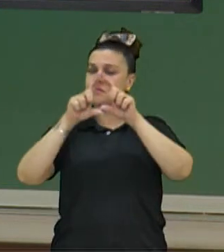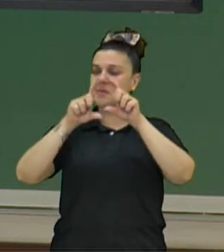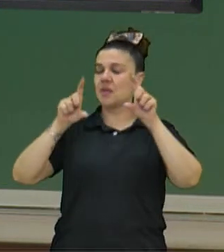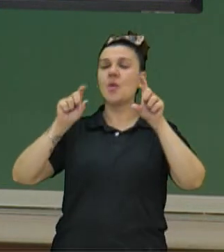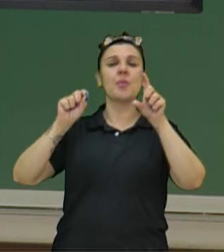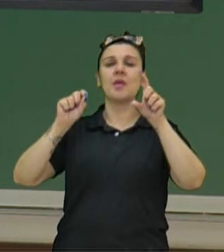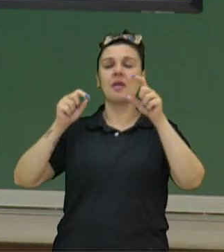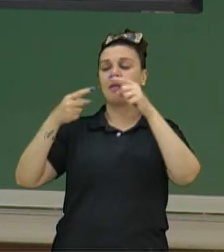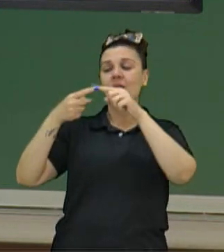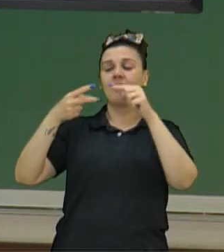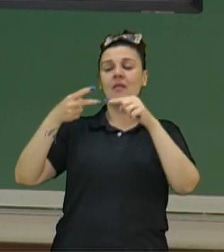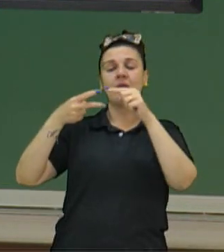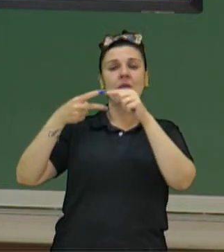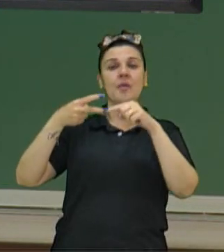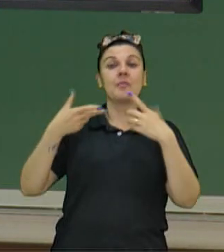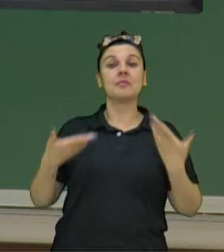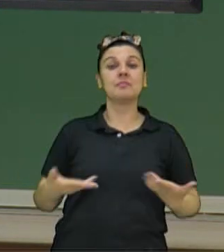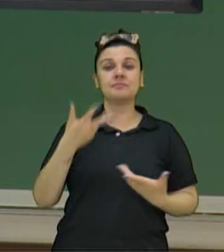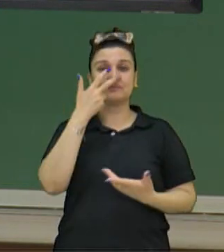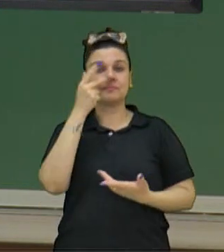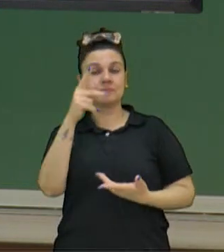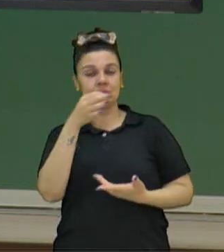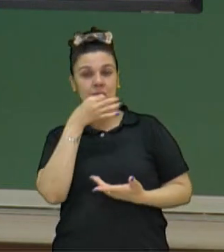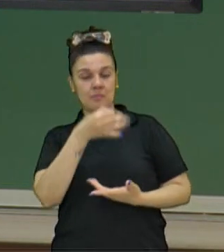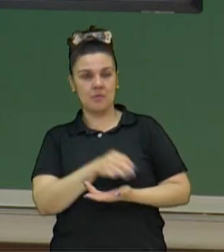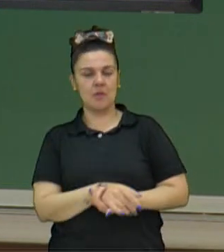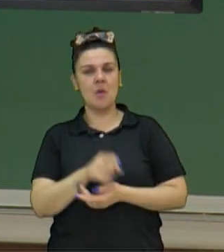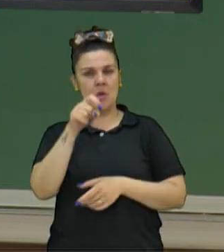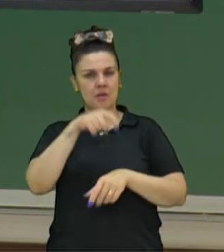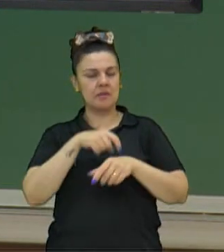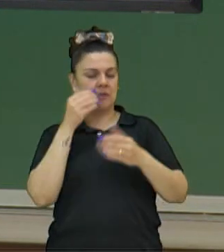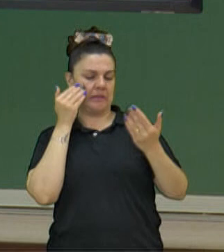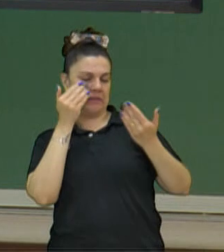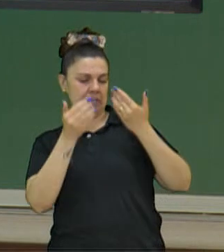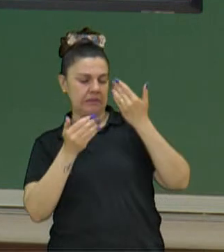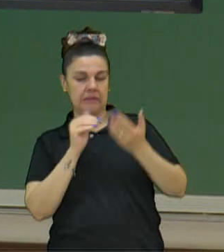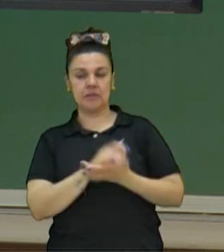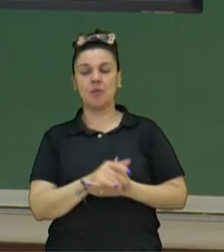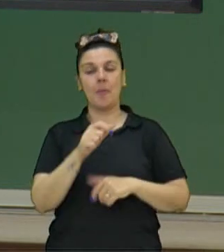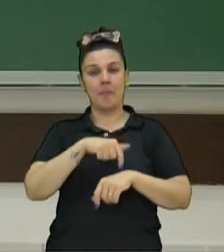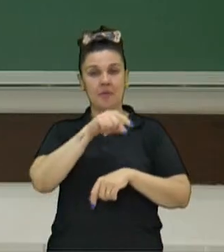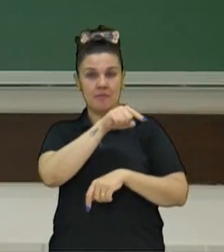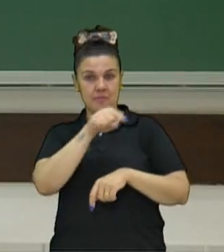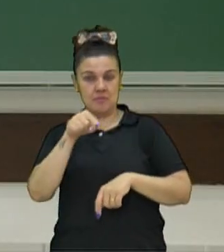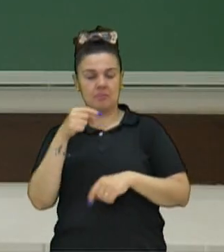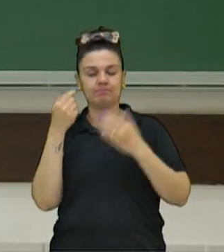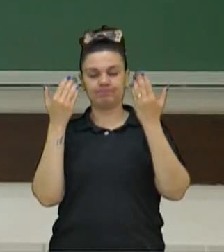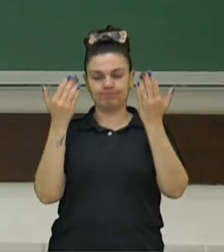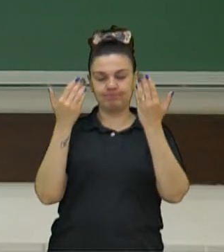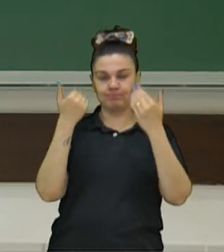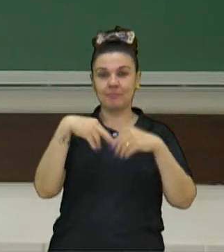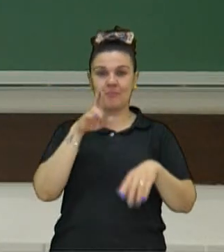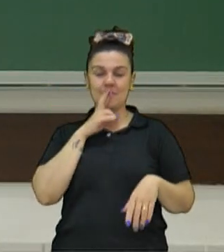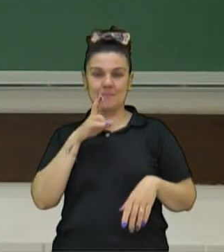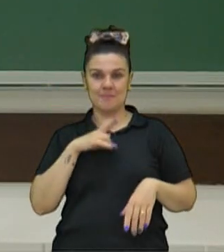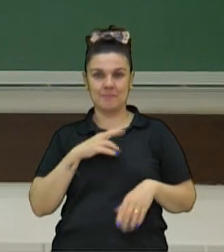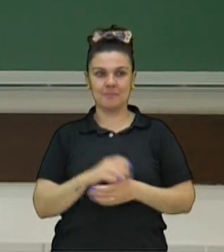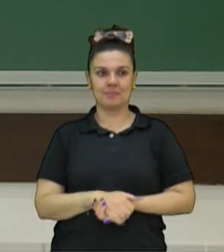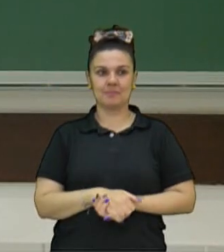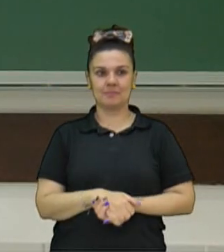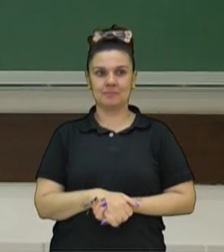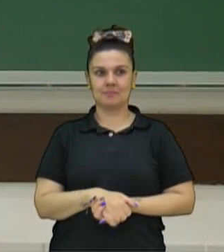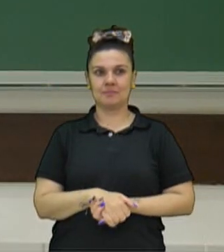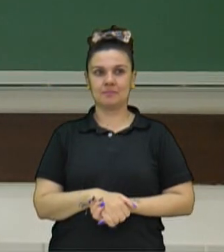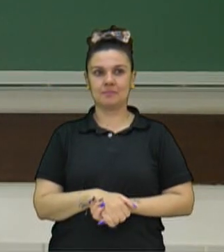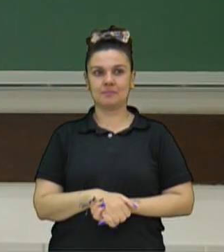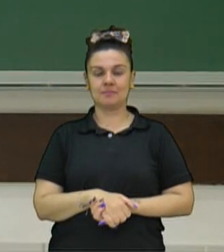ou será que é uma revista online? O que você acha? Então dá uma analisada, eu vou dar um tempo para que você observe e me responda. What